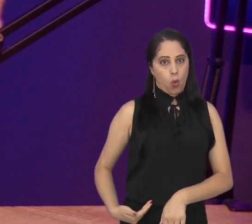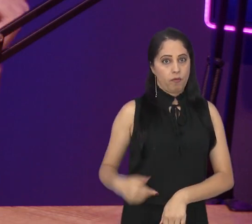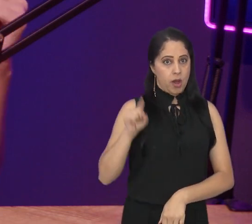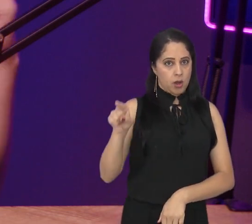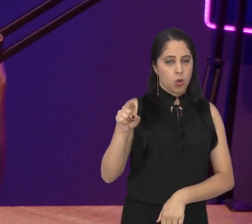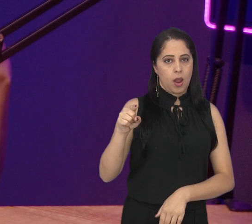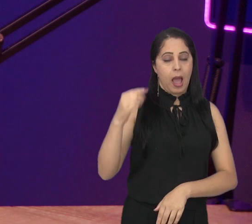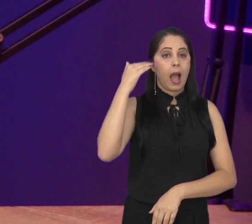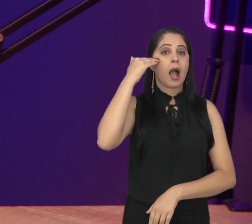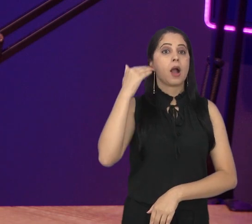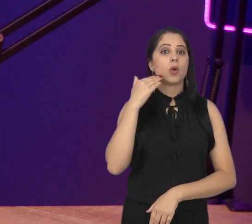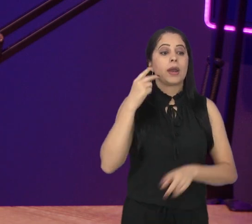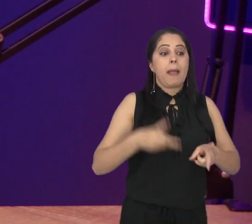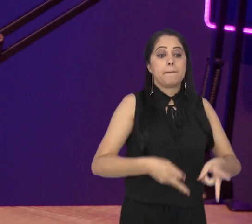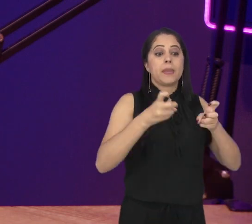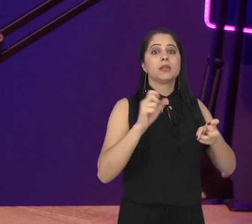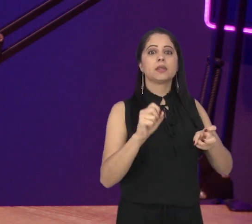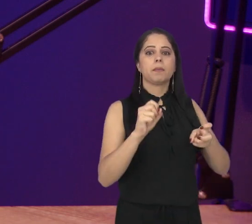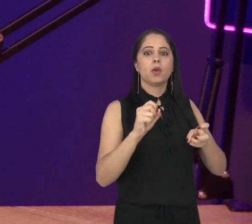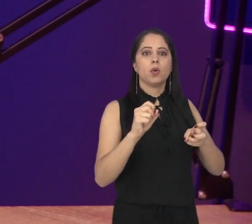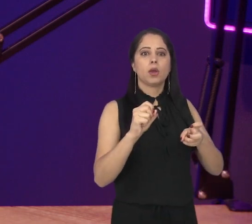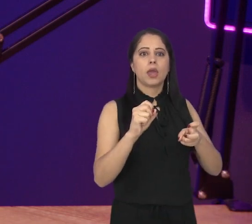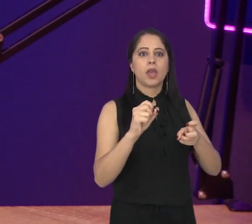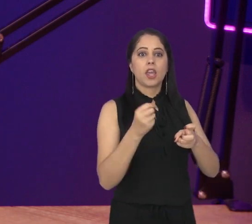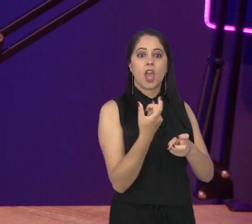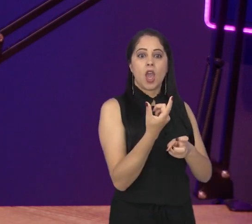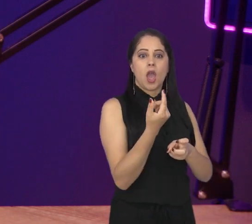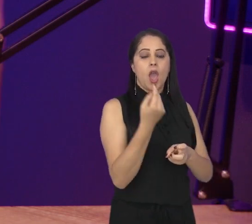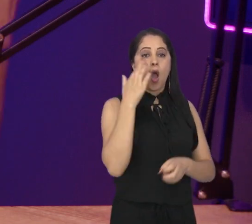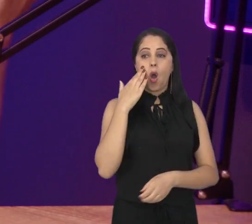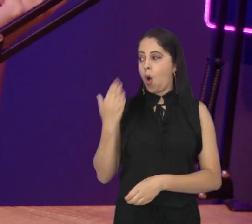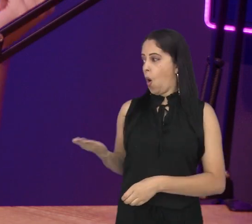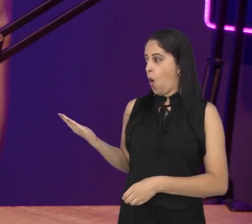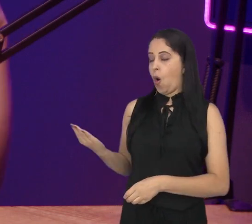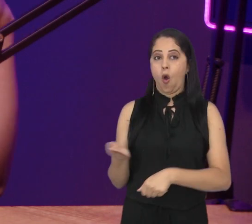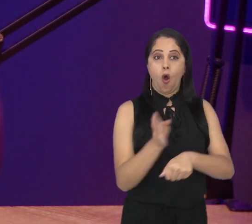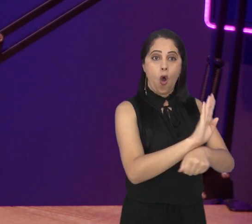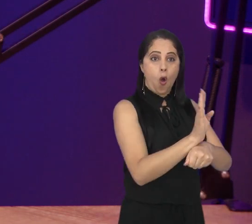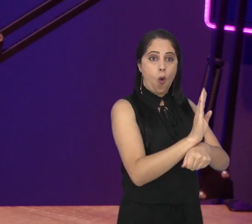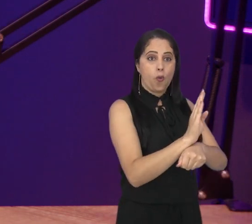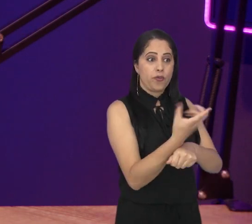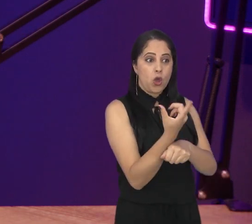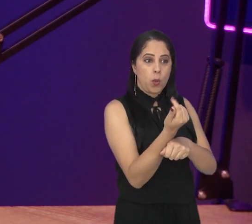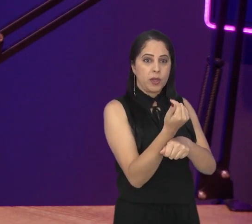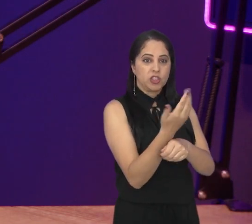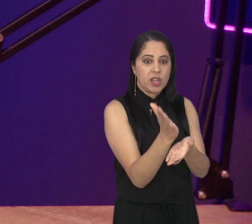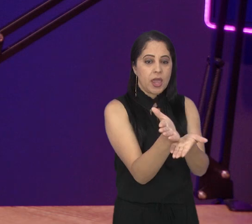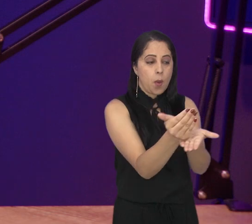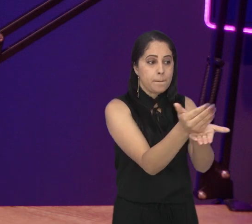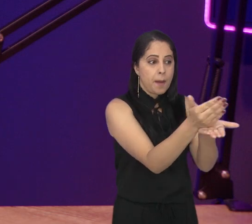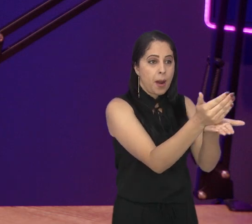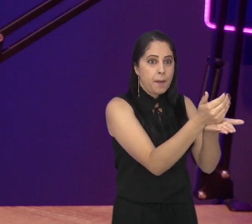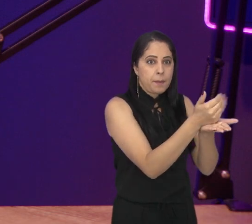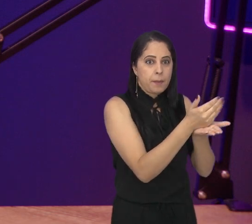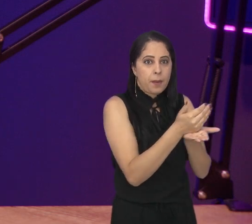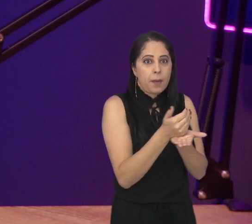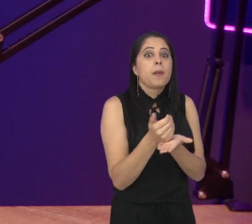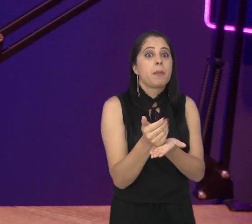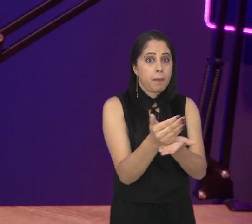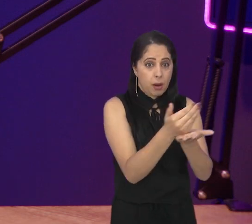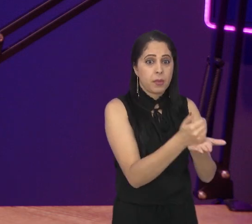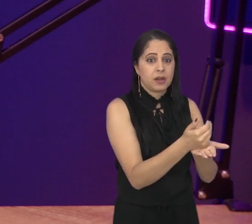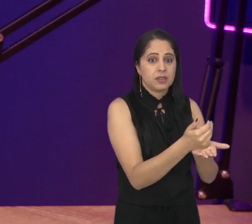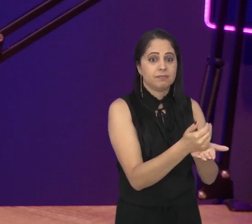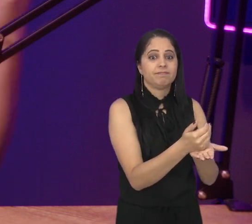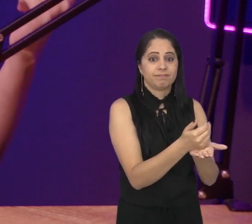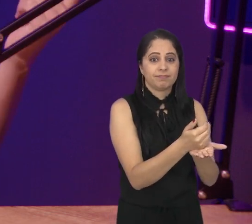O governo sul-coreano percebeu que a receita que foi arrecadada com o filme Jurassic Park equivalia à venda de